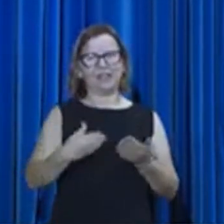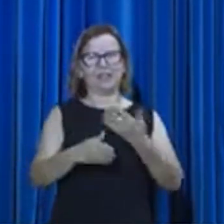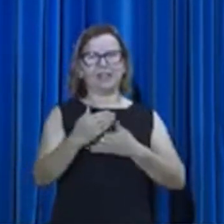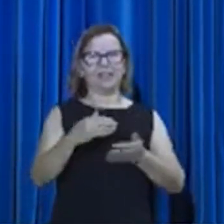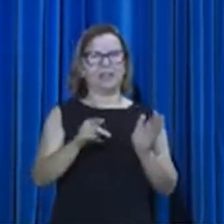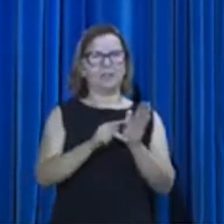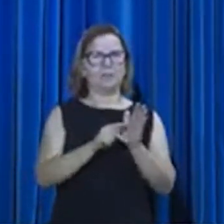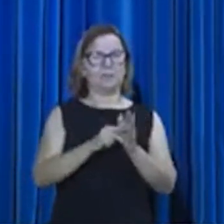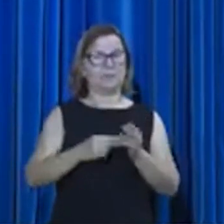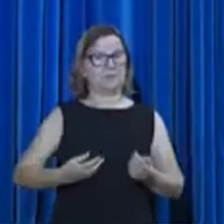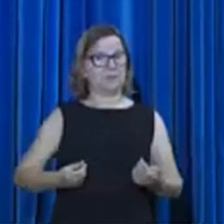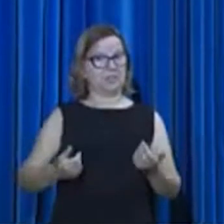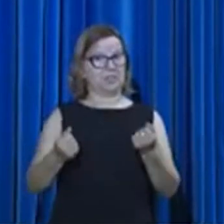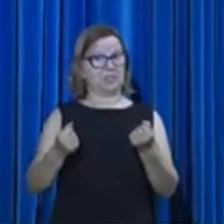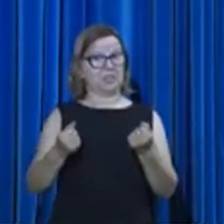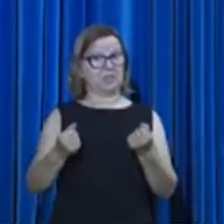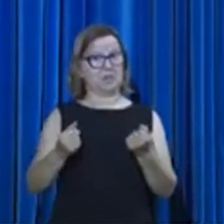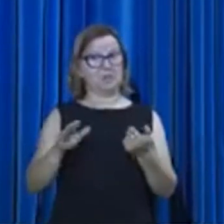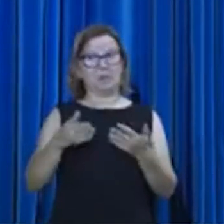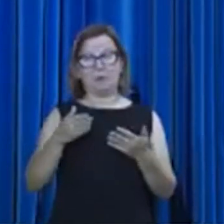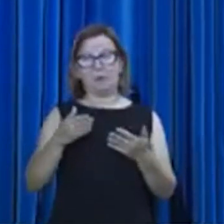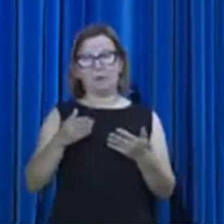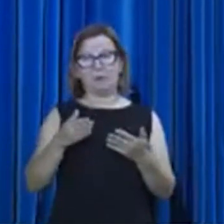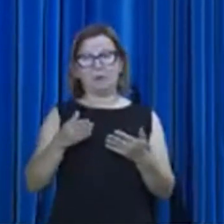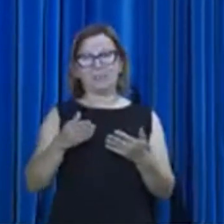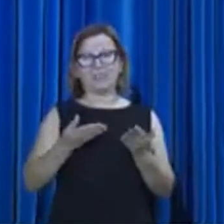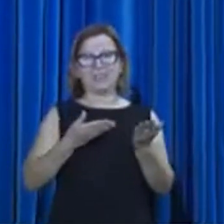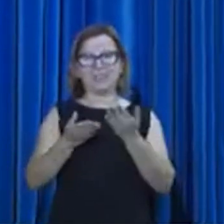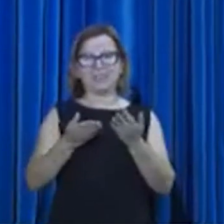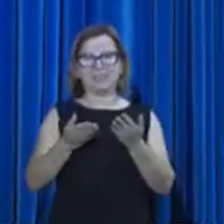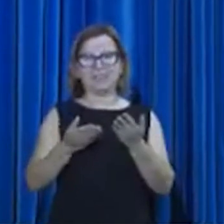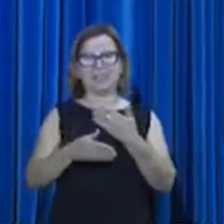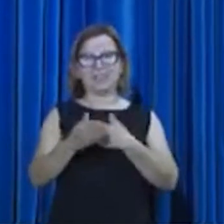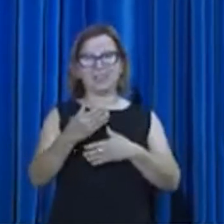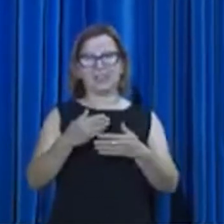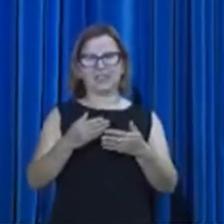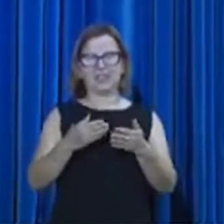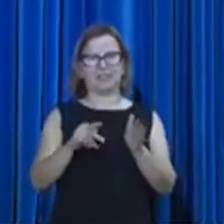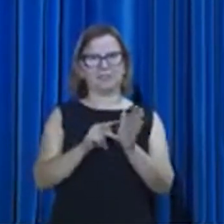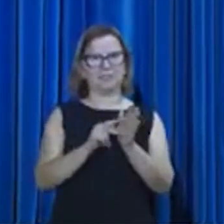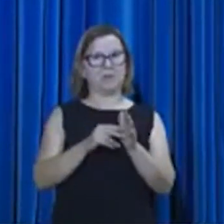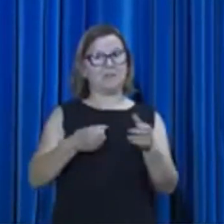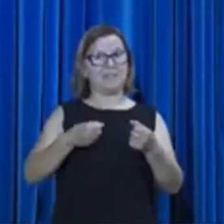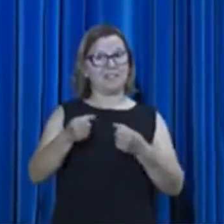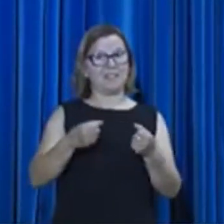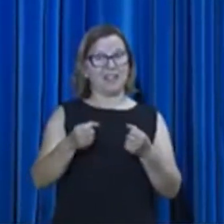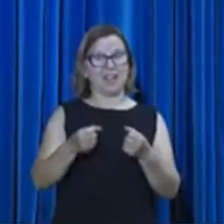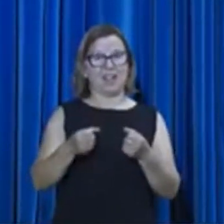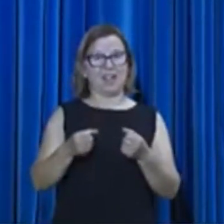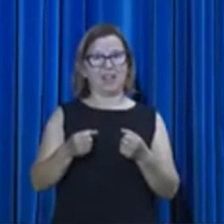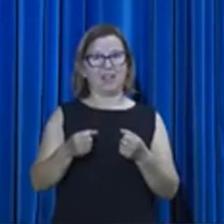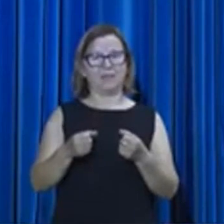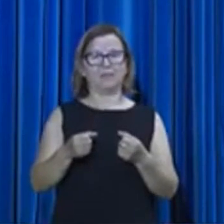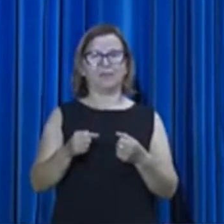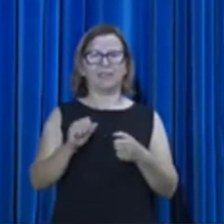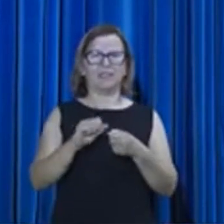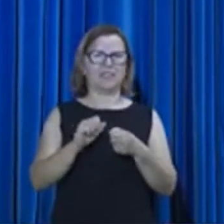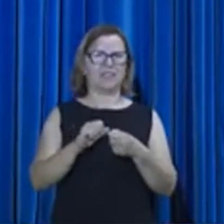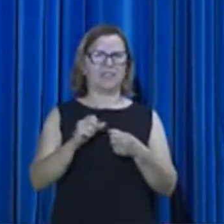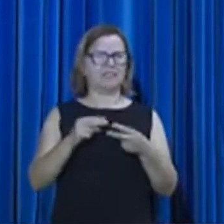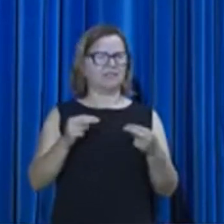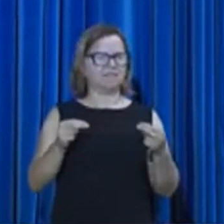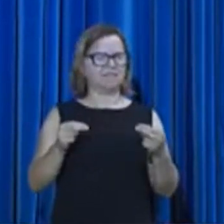a servir com o seu próprio carro, num determinado momento, levando, fazendo qualquer outra coisa. Servindo